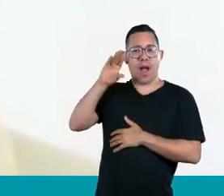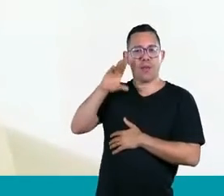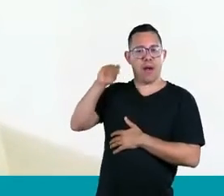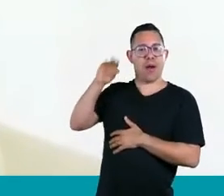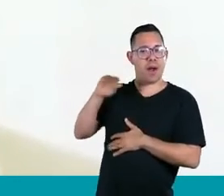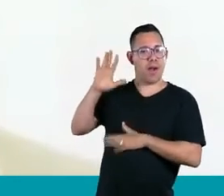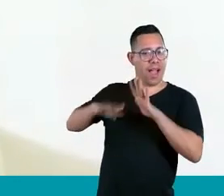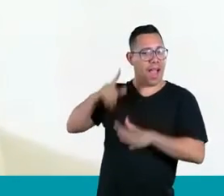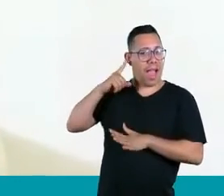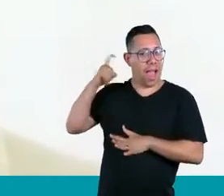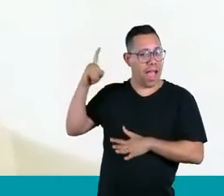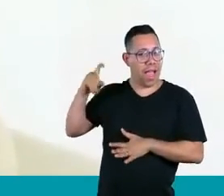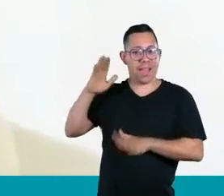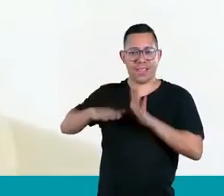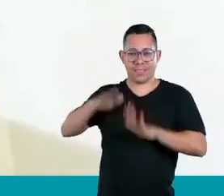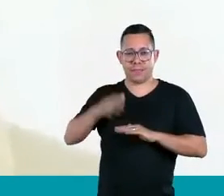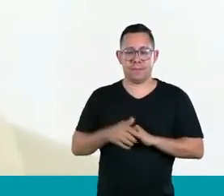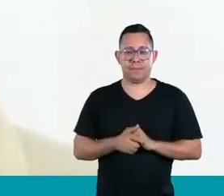esse momento.